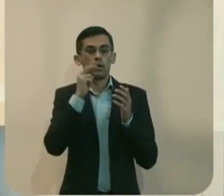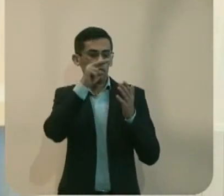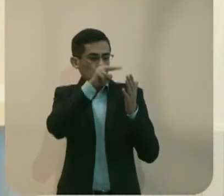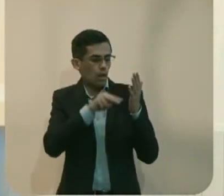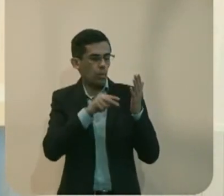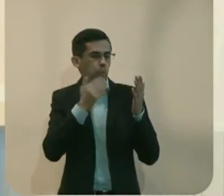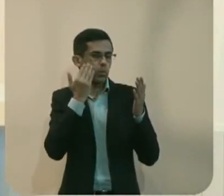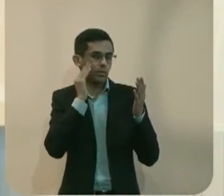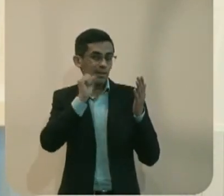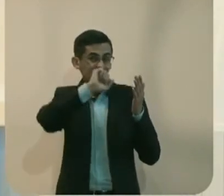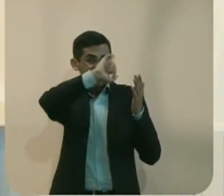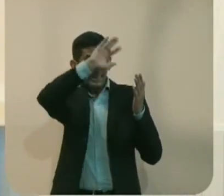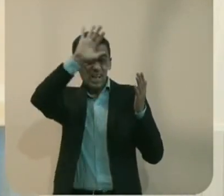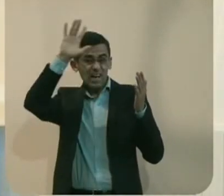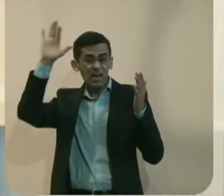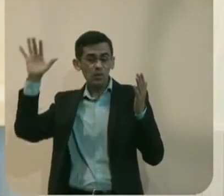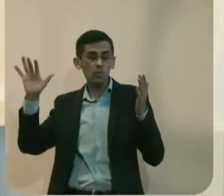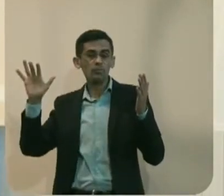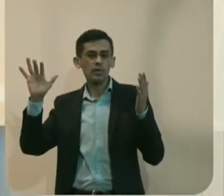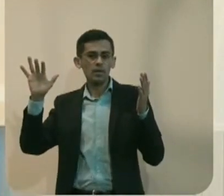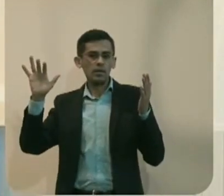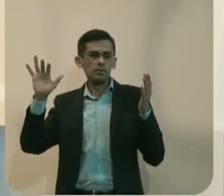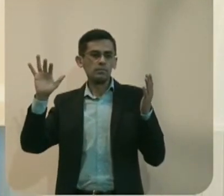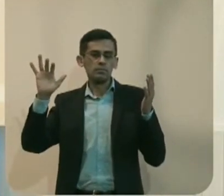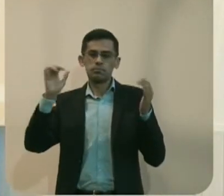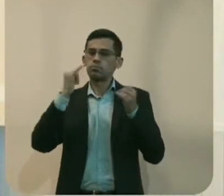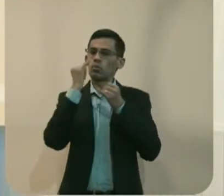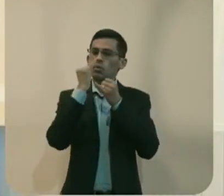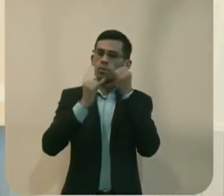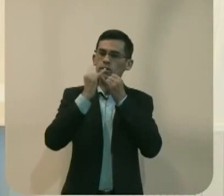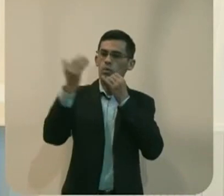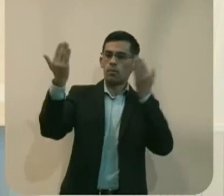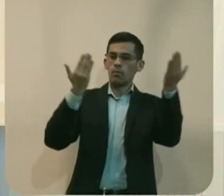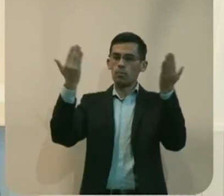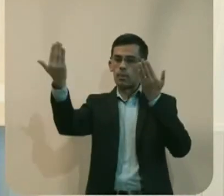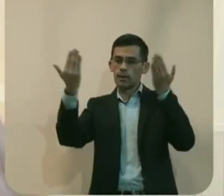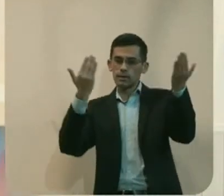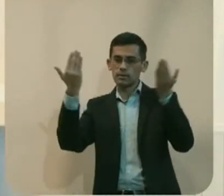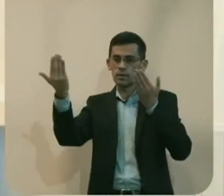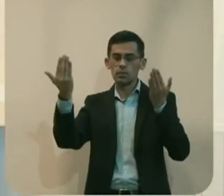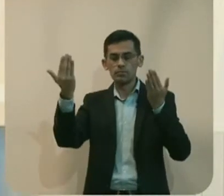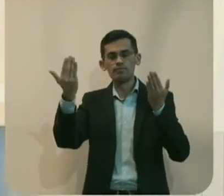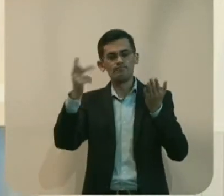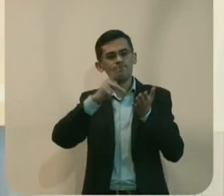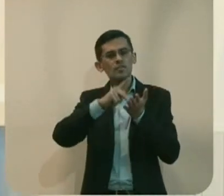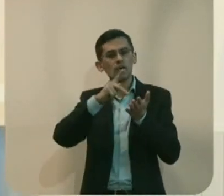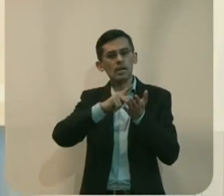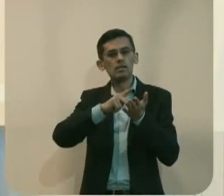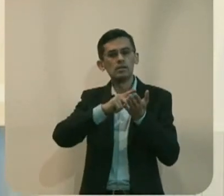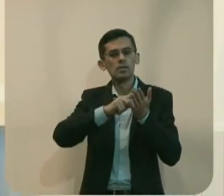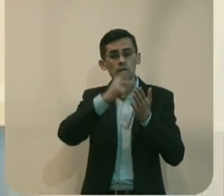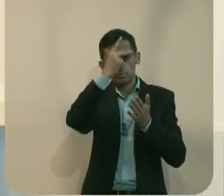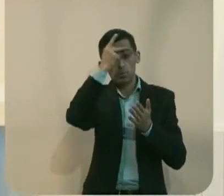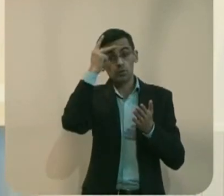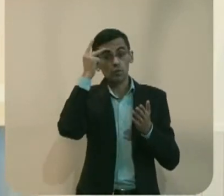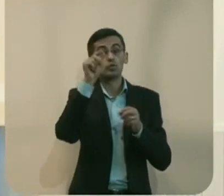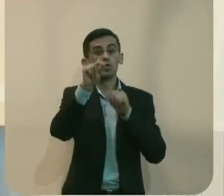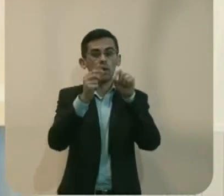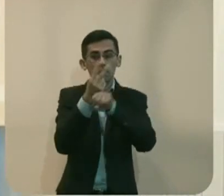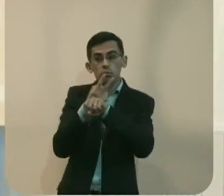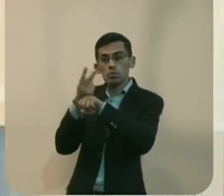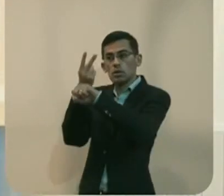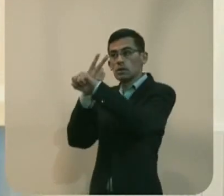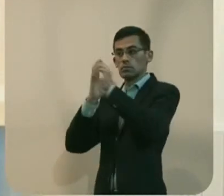da santificação de uma maneira tão lúdica, tão bonita, né? Num romance, onde as pessoas estão